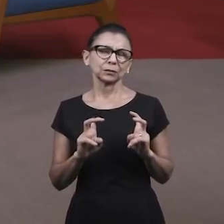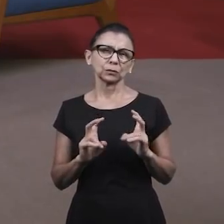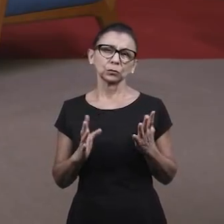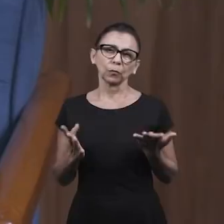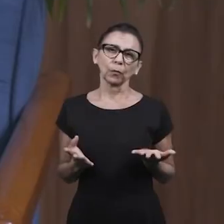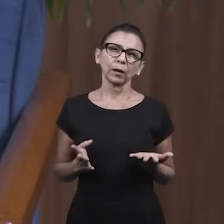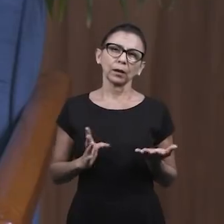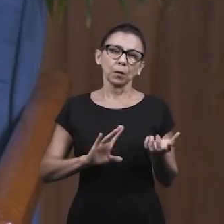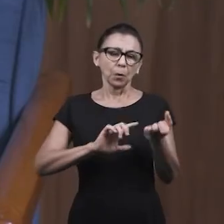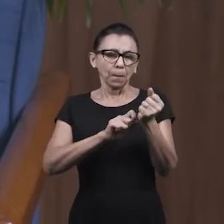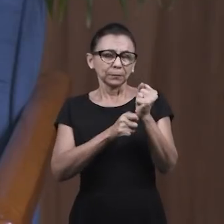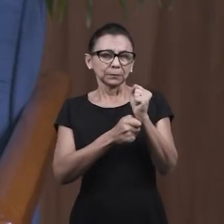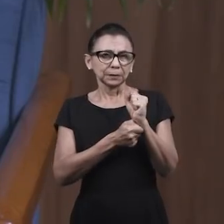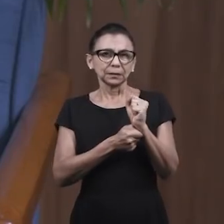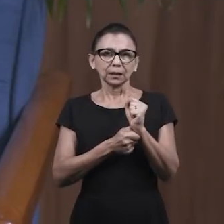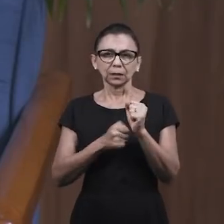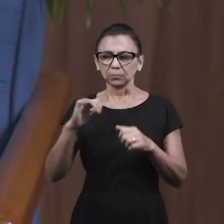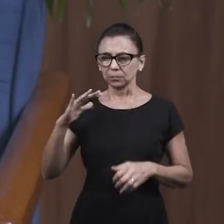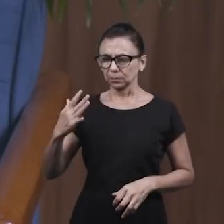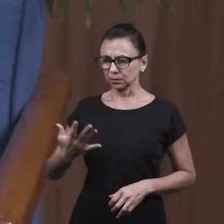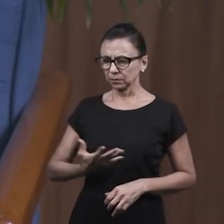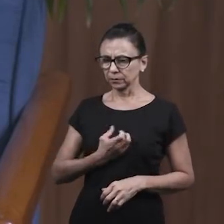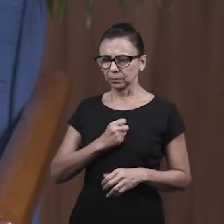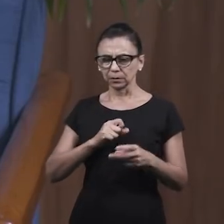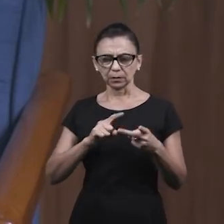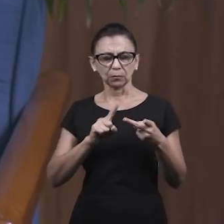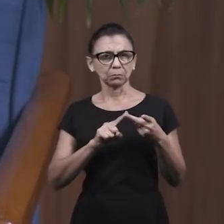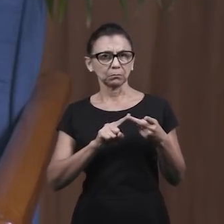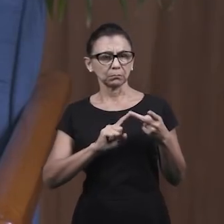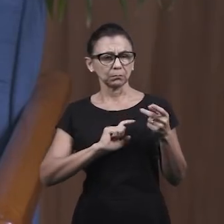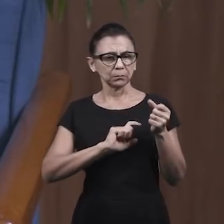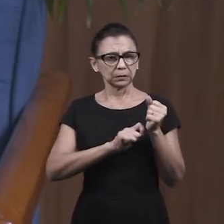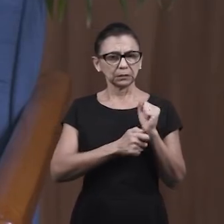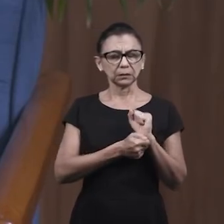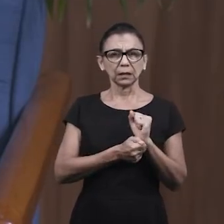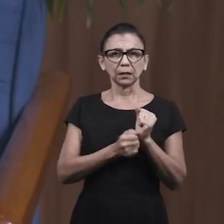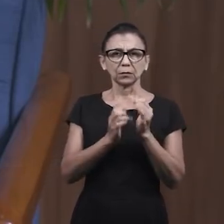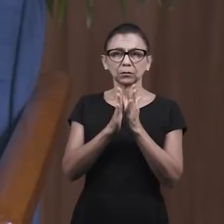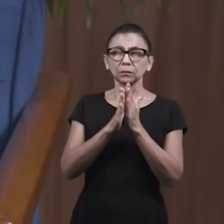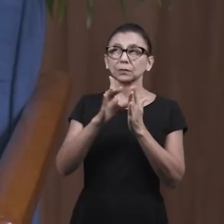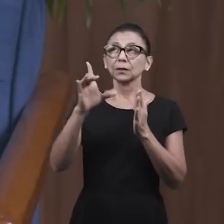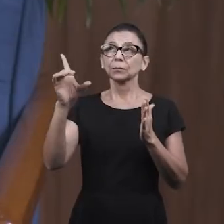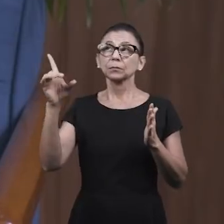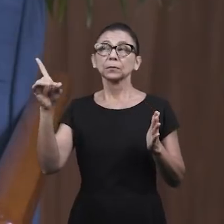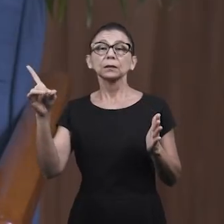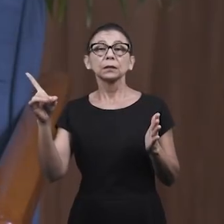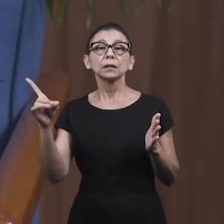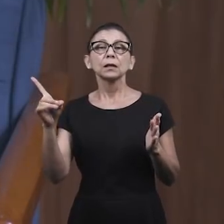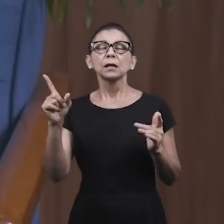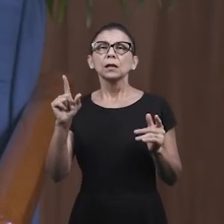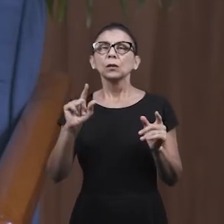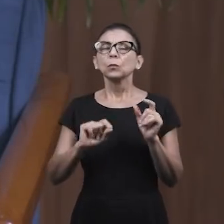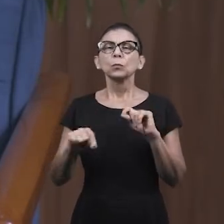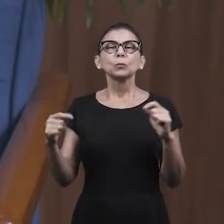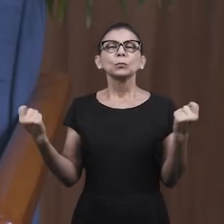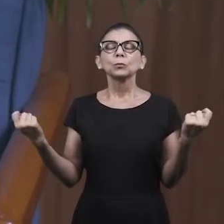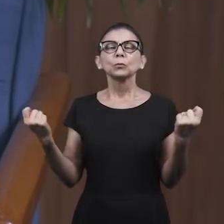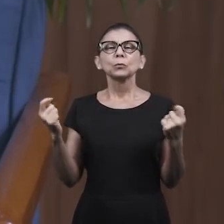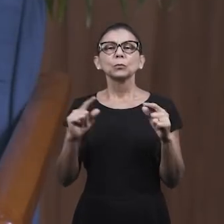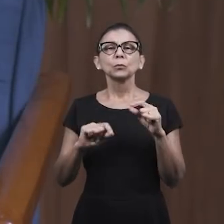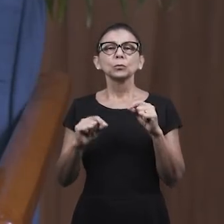Senhor, né, de saber que esse programa tem sido um instrumento nas mãos de Deus para edificação, né, para que